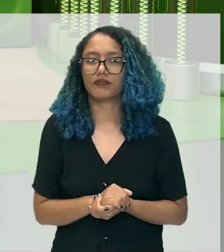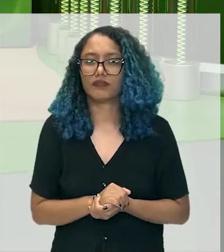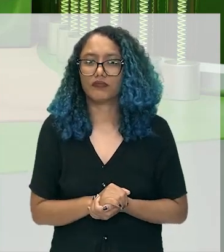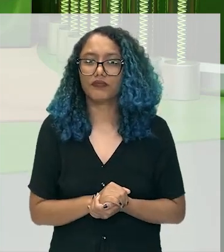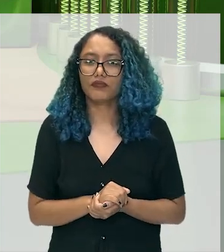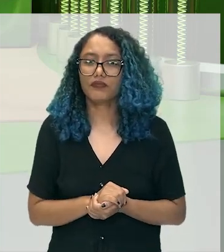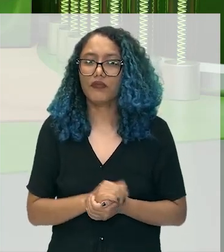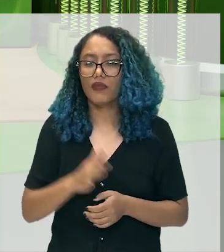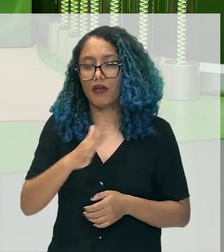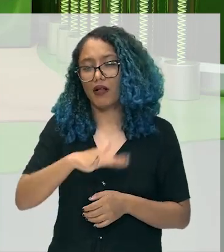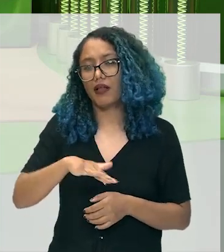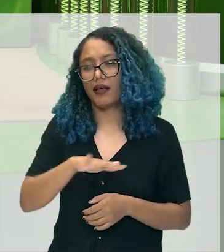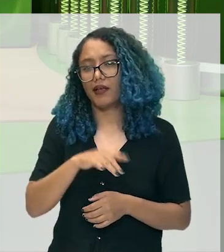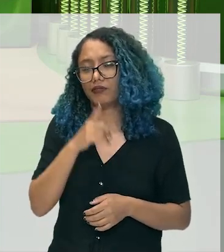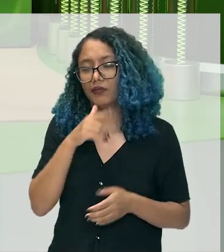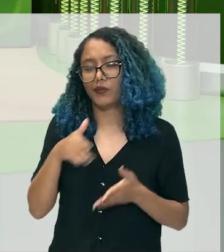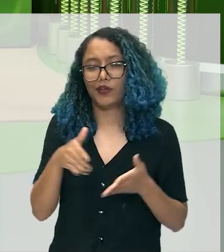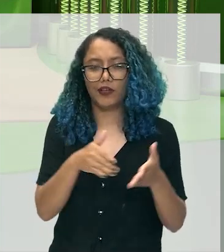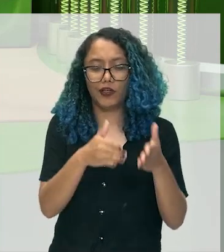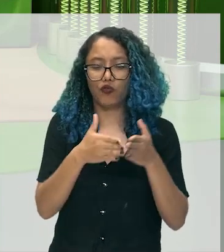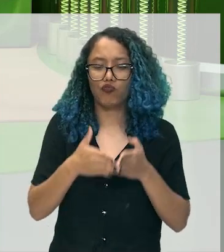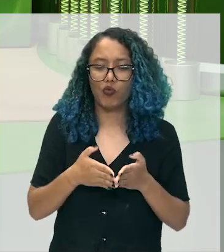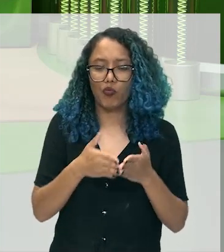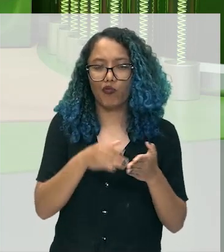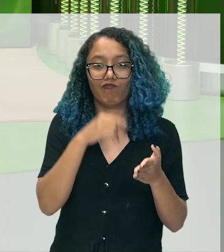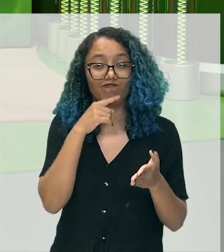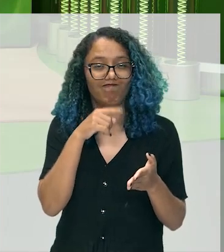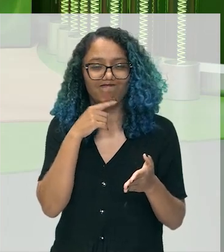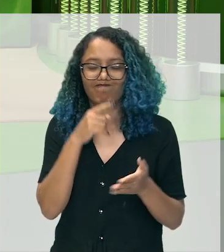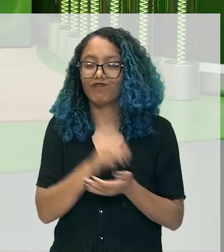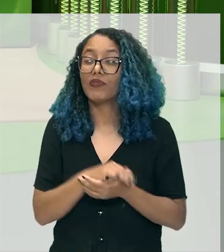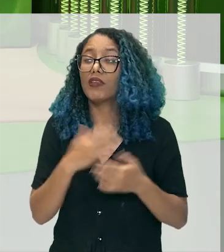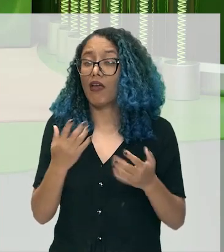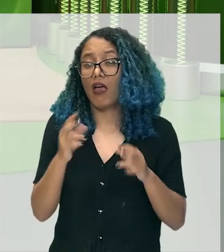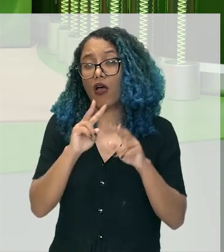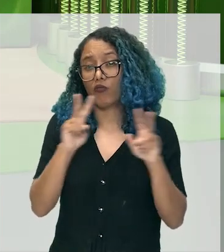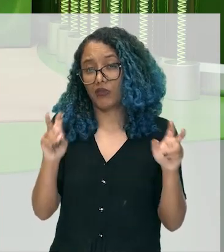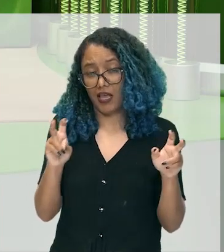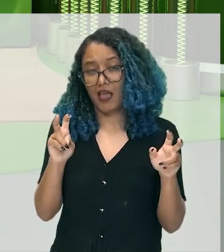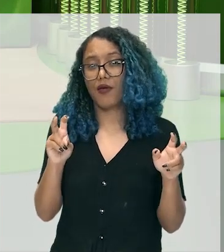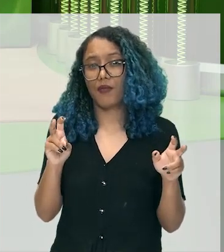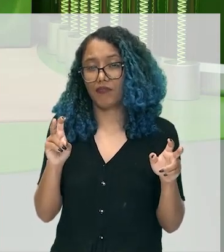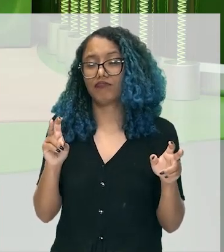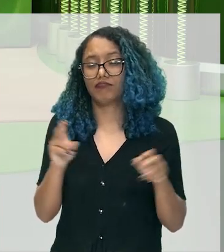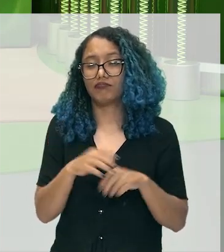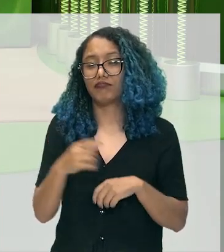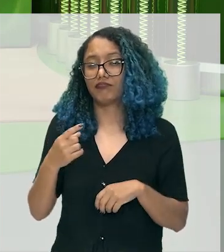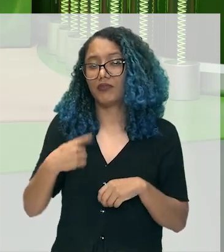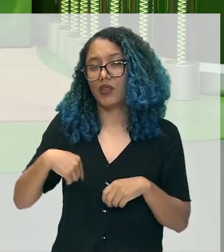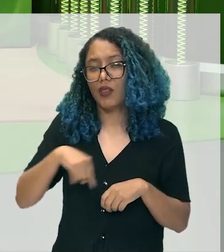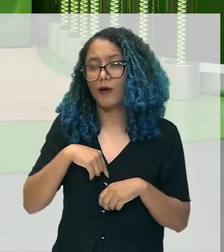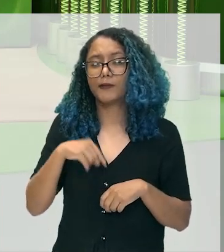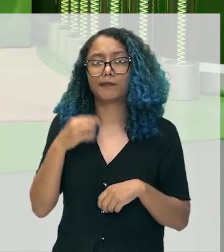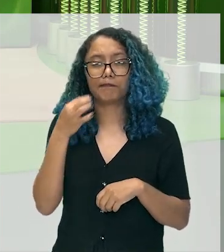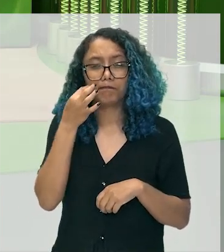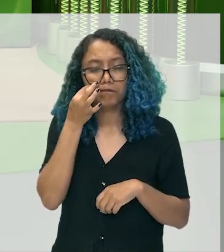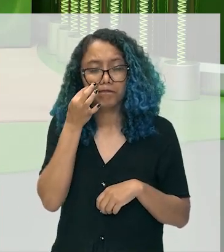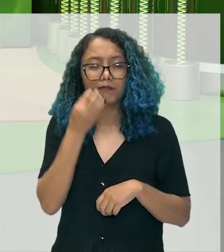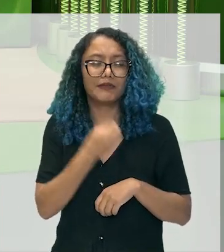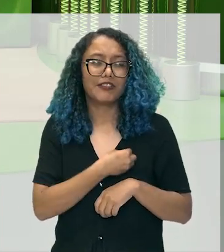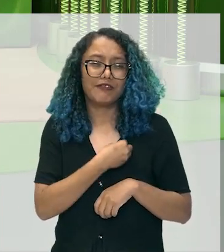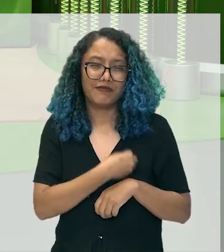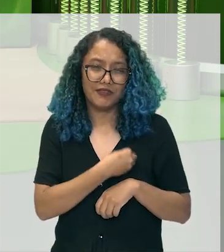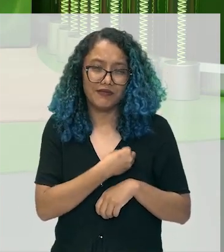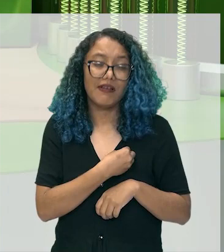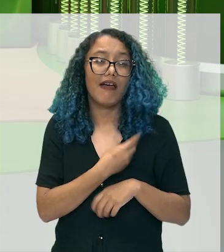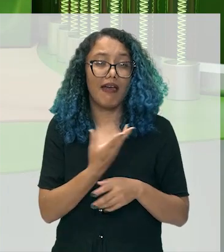né, nesses nossos rios da Amazônia. Então, é um assunto que nós estamos vivenciando, é uma realidade